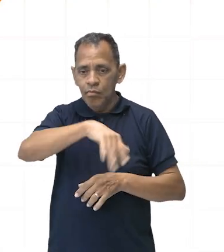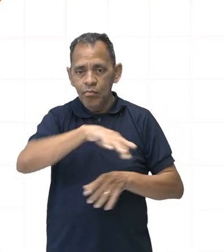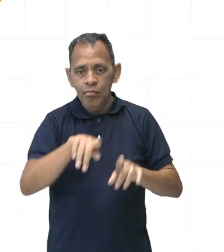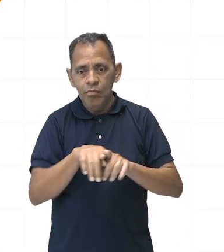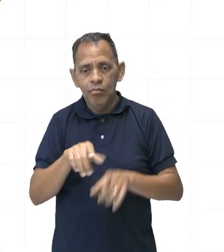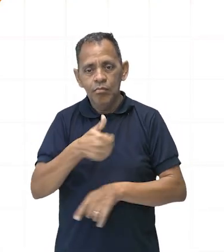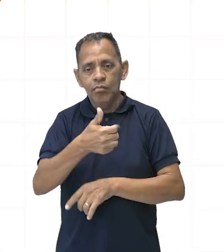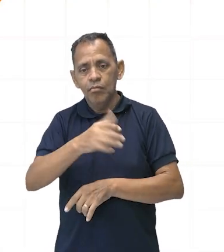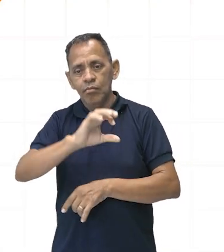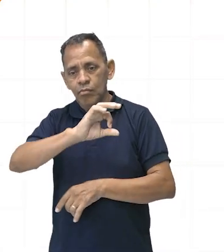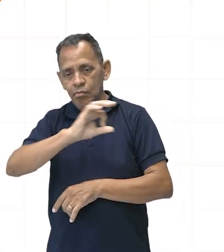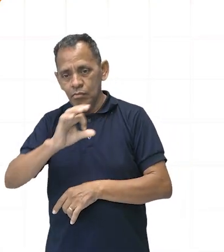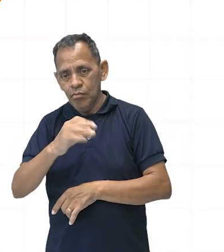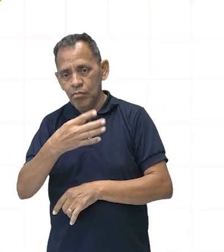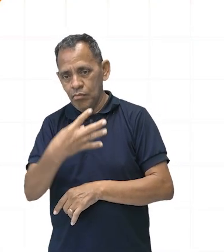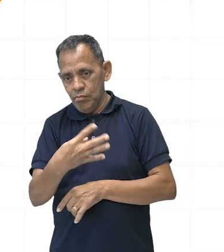em